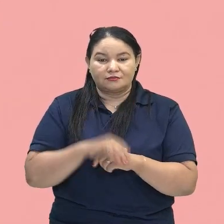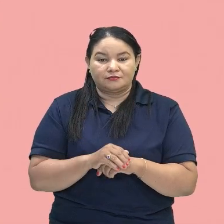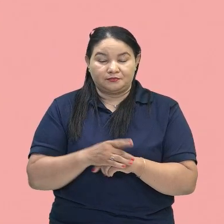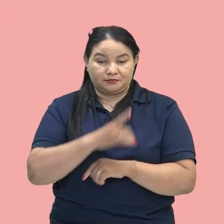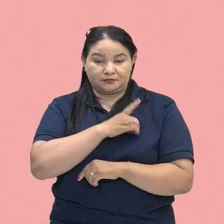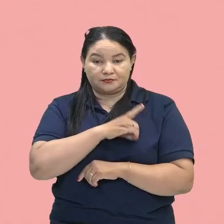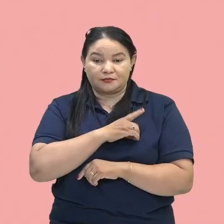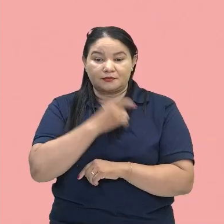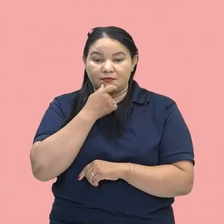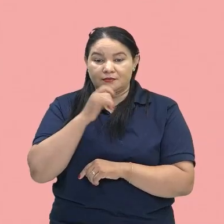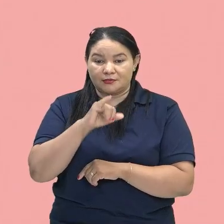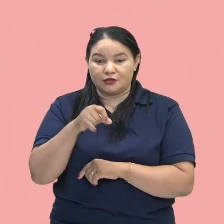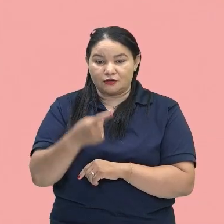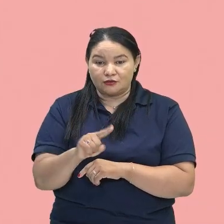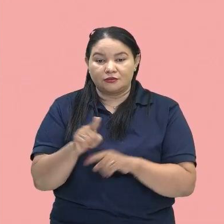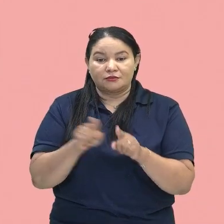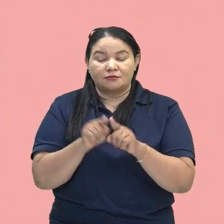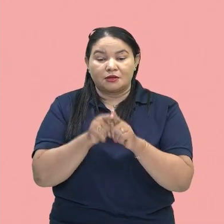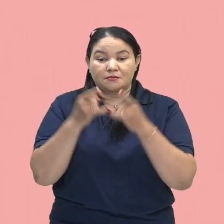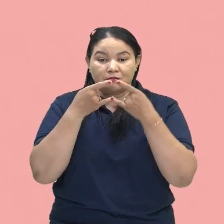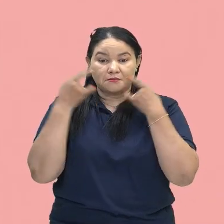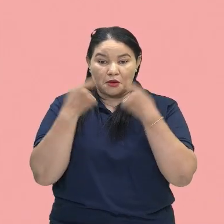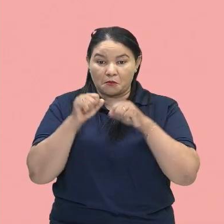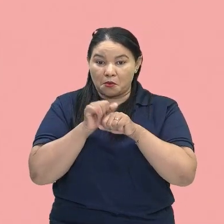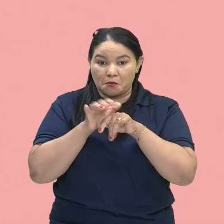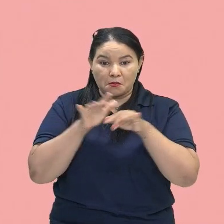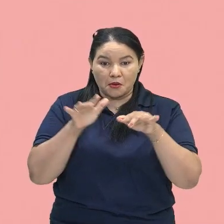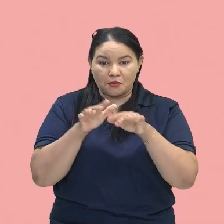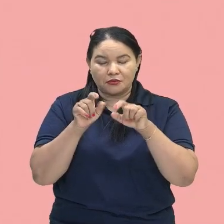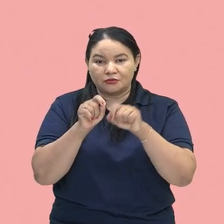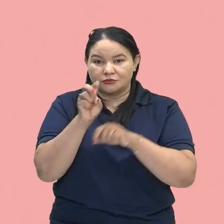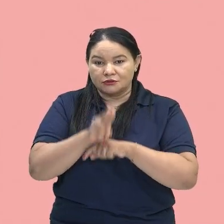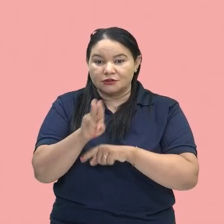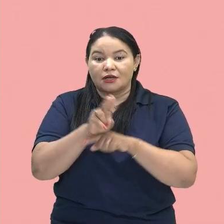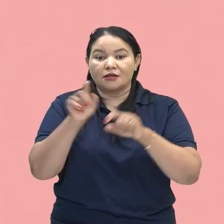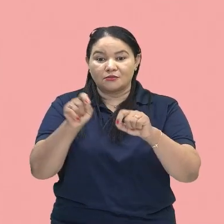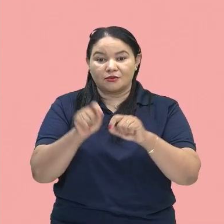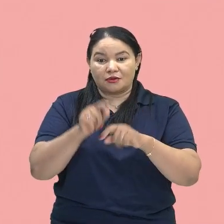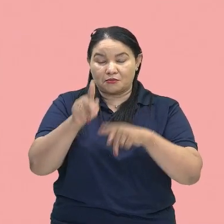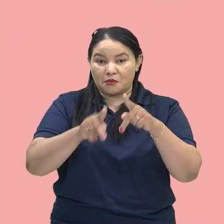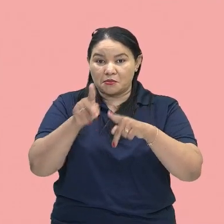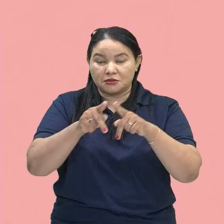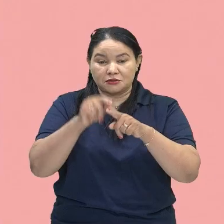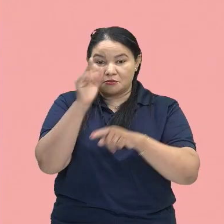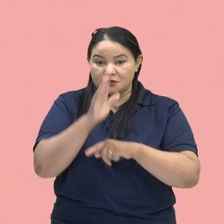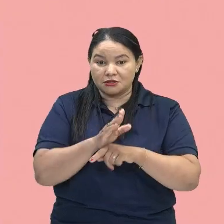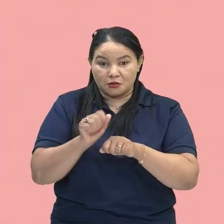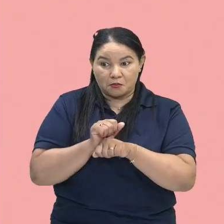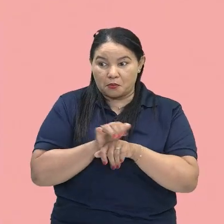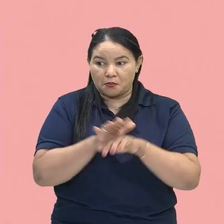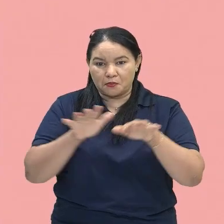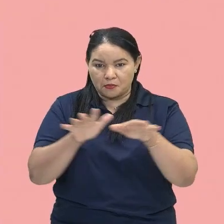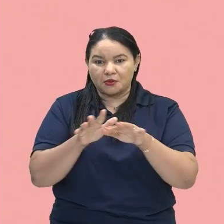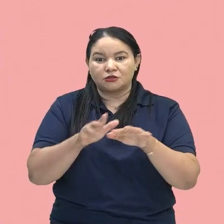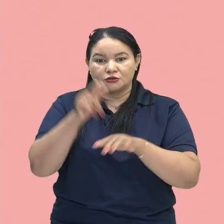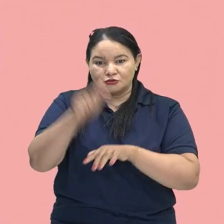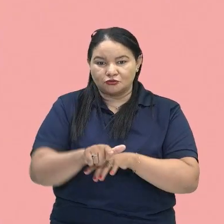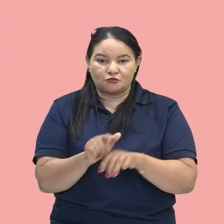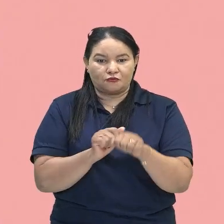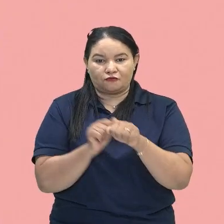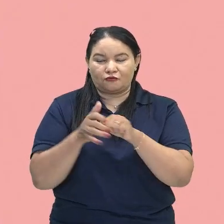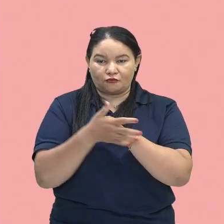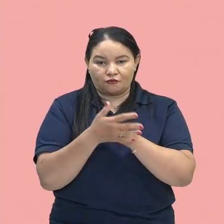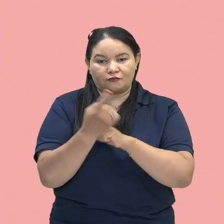delegado João Tavares, as máscaras contaminadas seriam usadas para contaminar a população brasileira